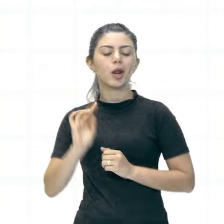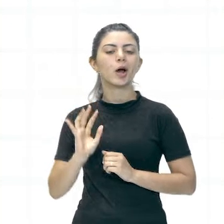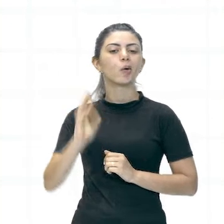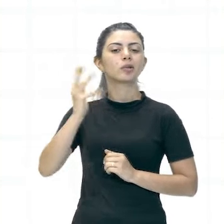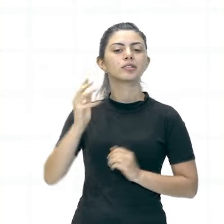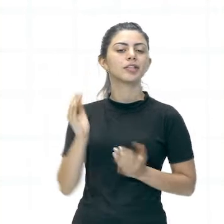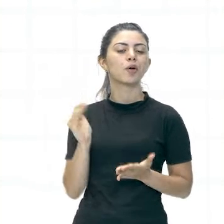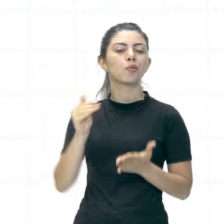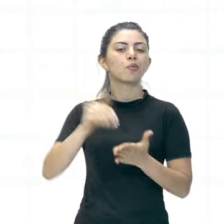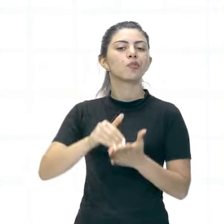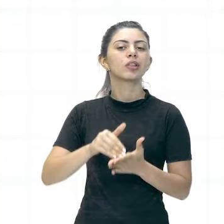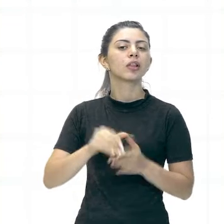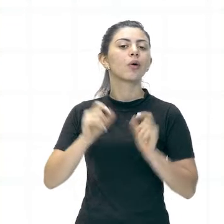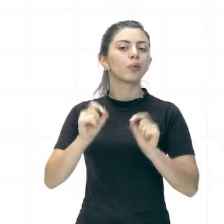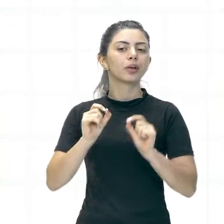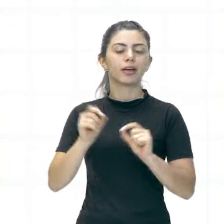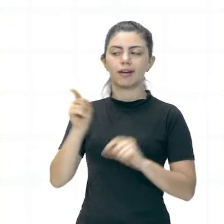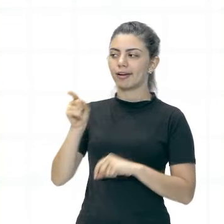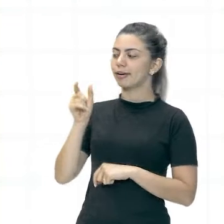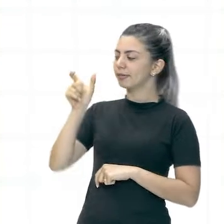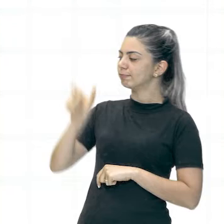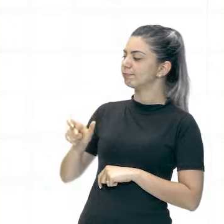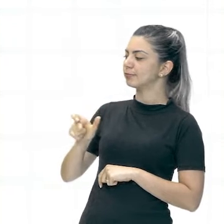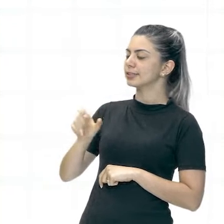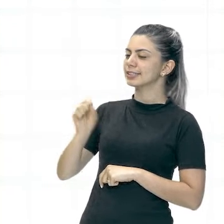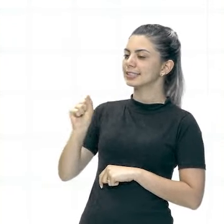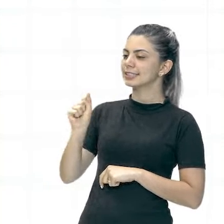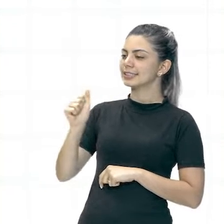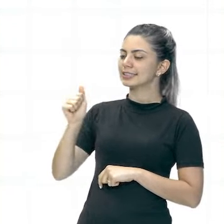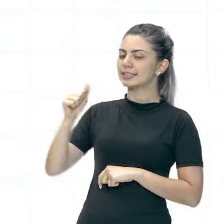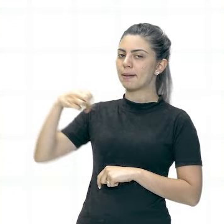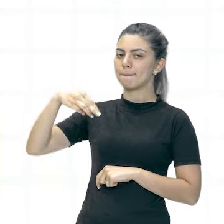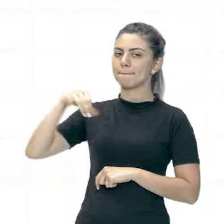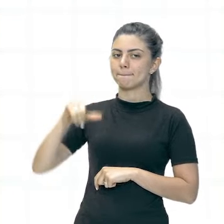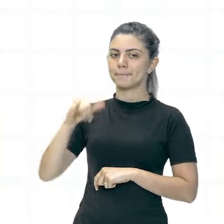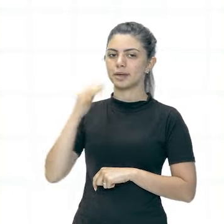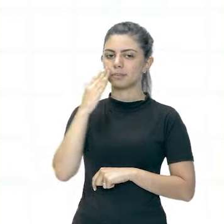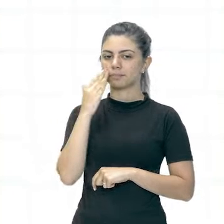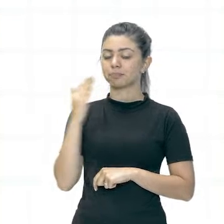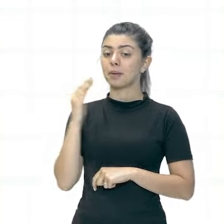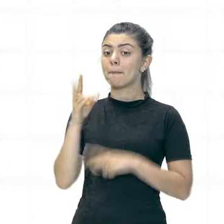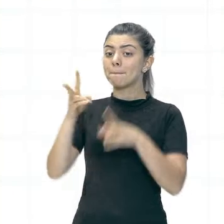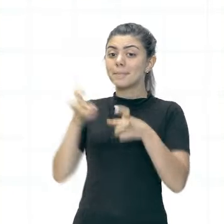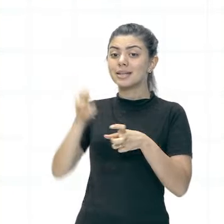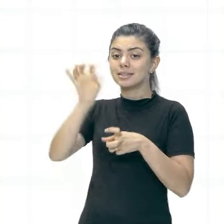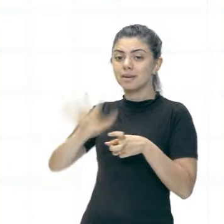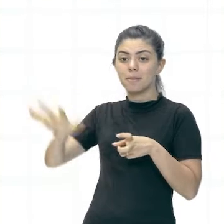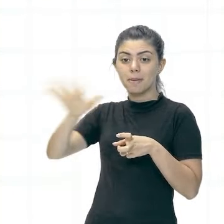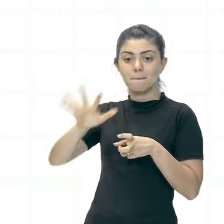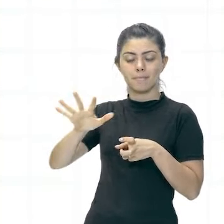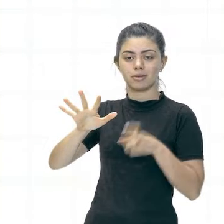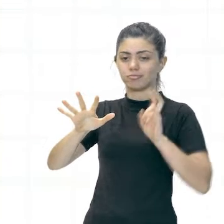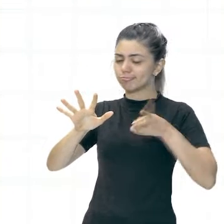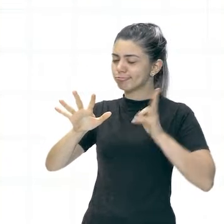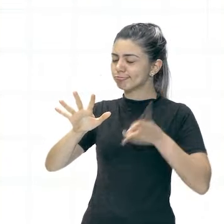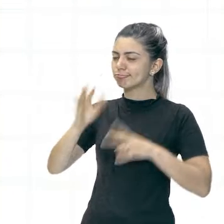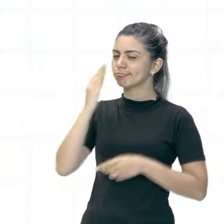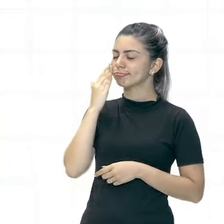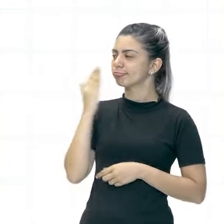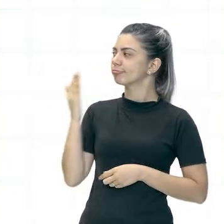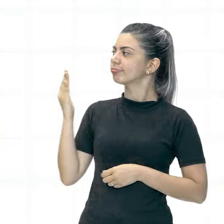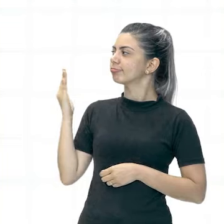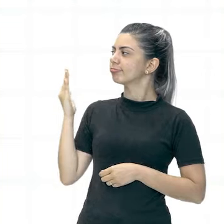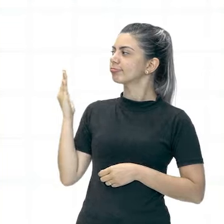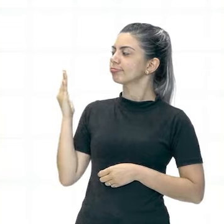aconteceu aqui com o nosso personagem Sammy. Observando sempre a imagem, não é? Então, essa é a última parte da história